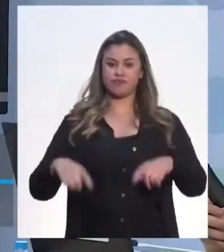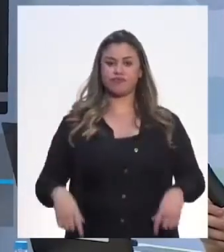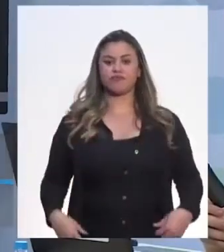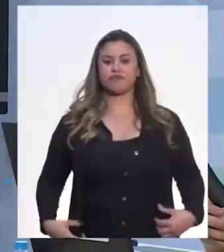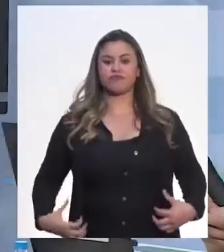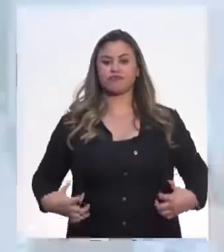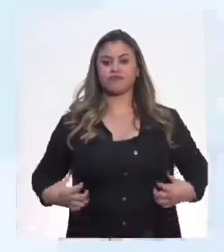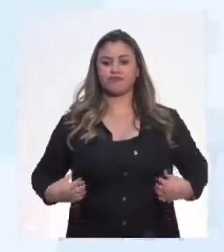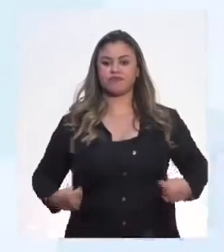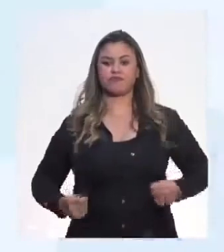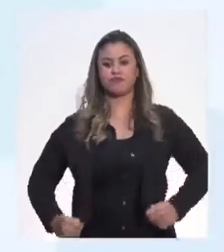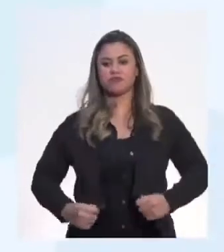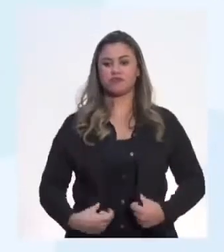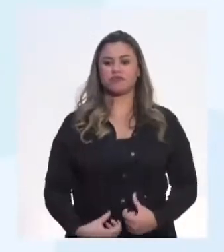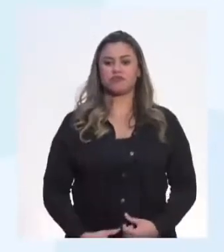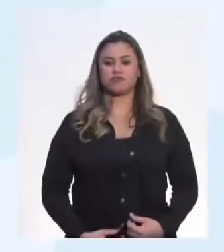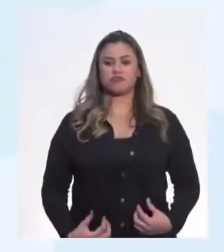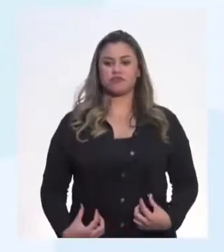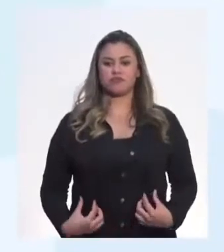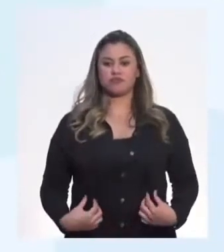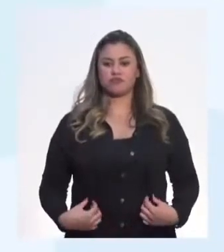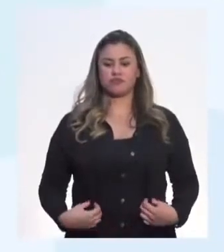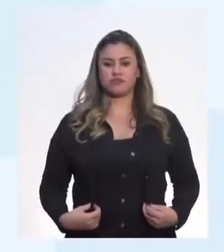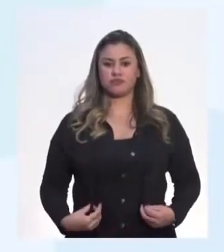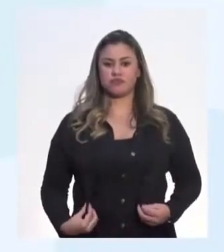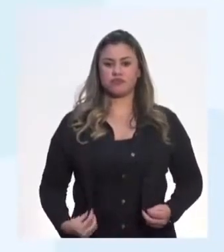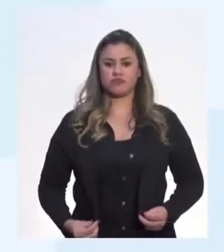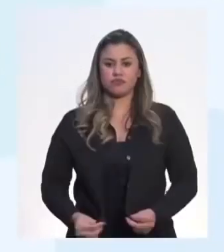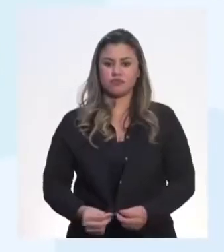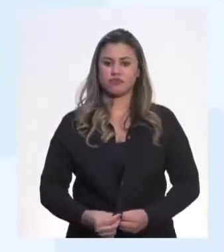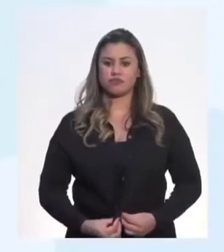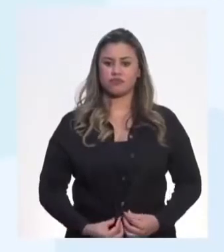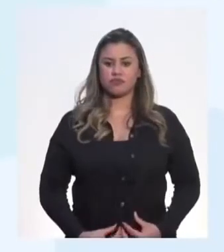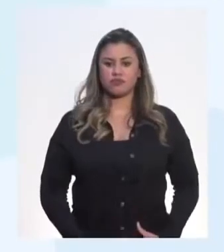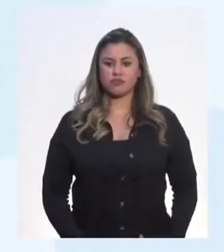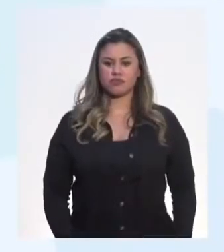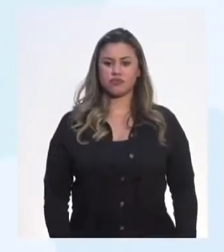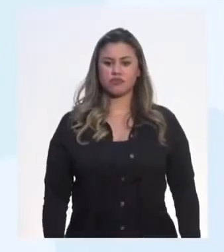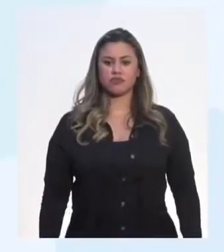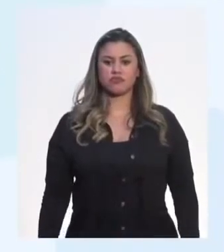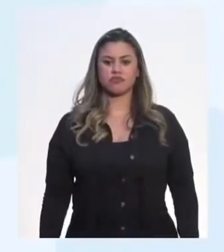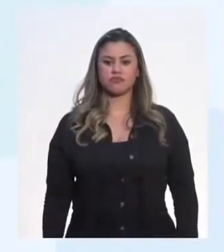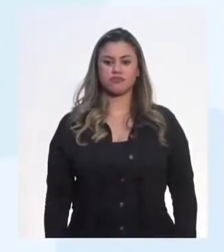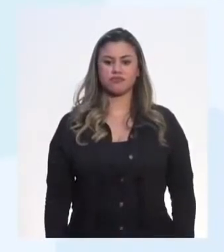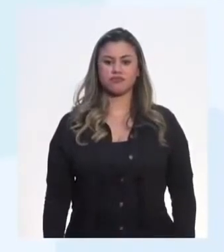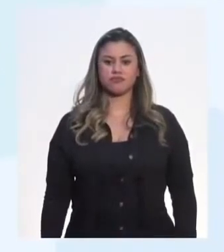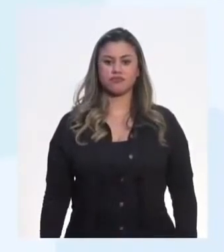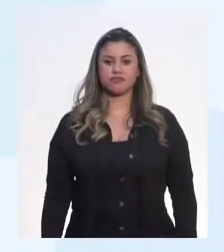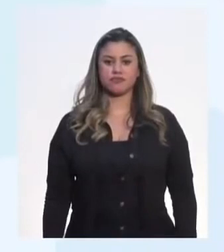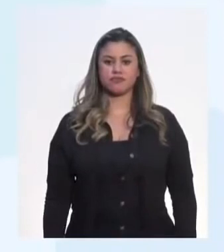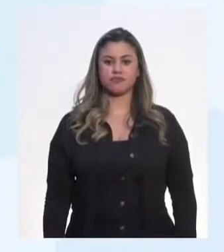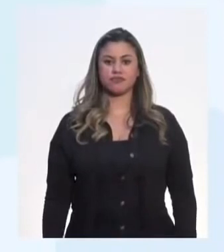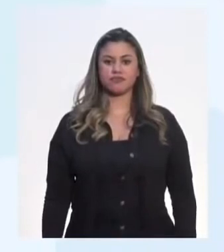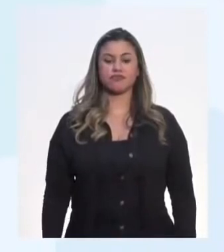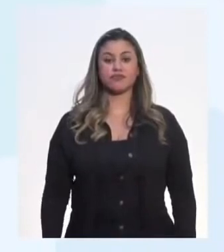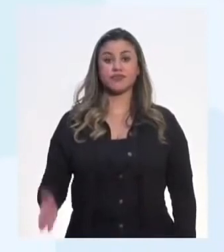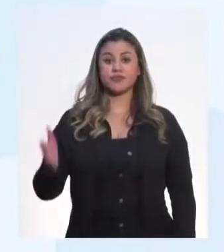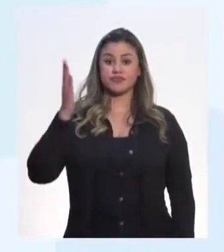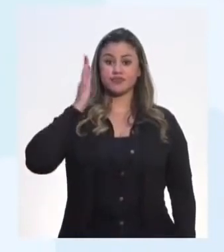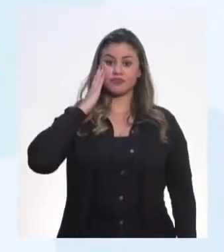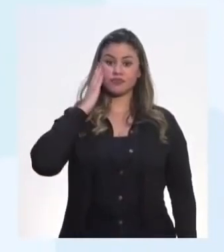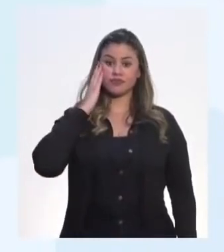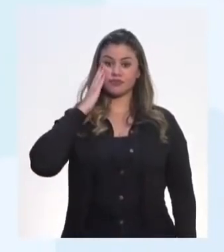imagem da louça para eles para ficar mais visível Valeu eu já sei então o que o salário